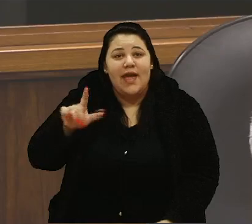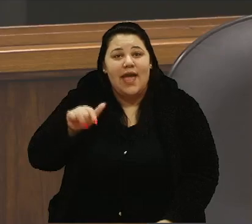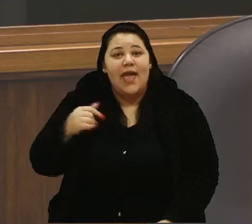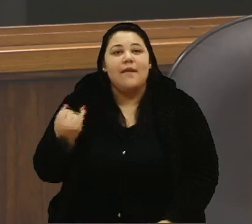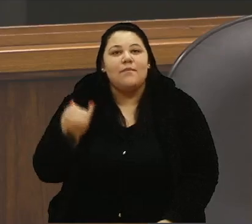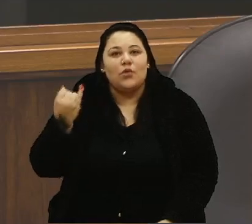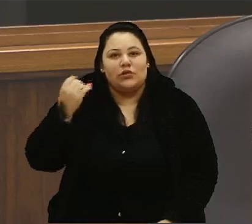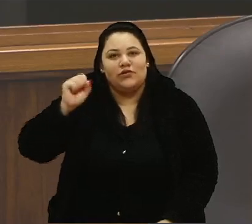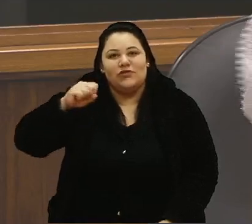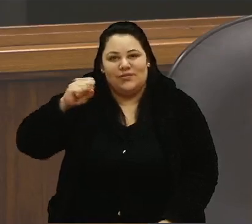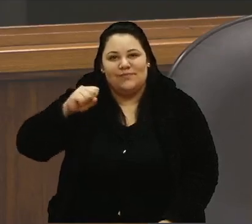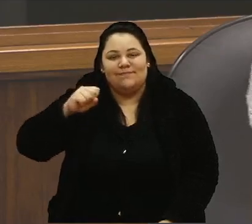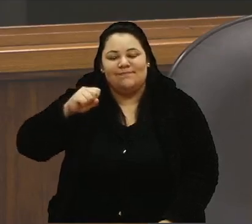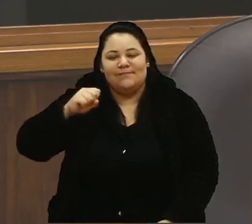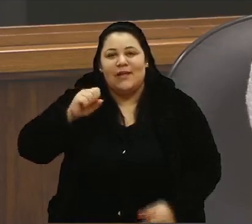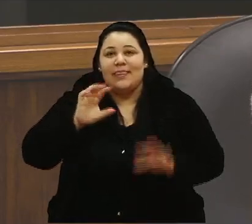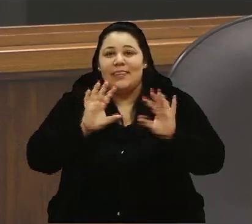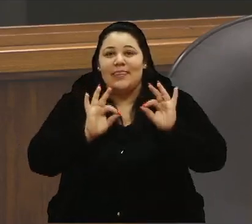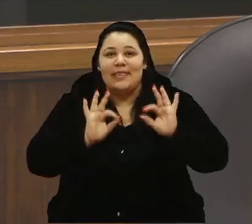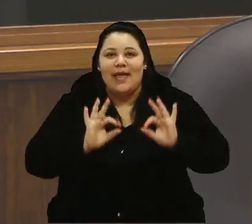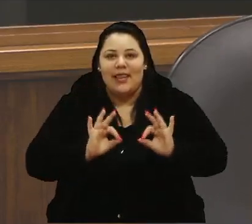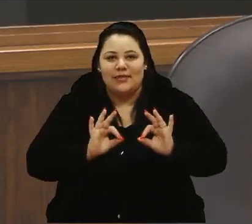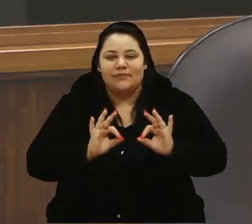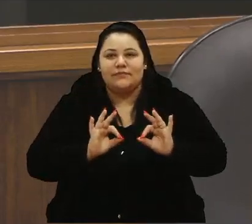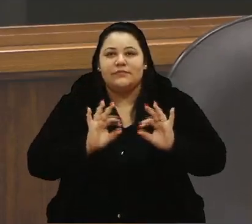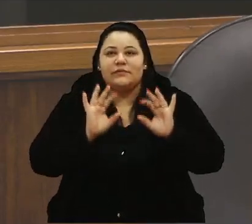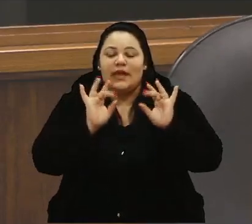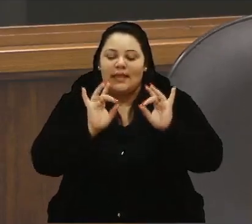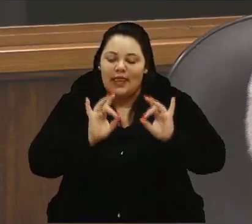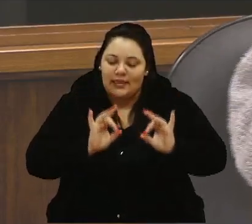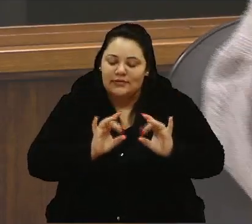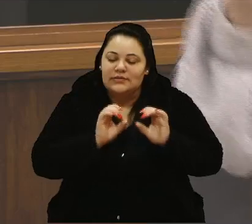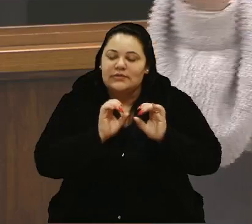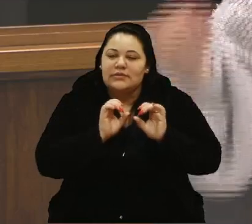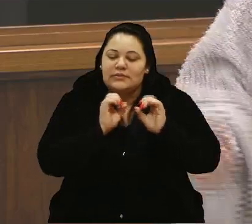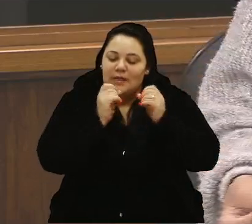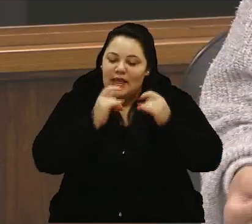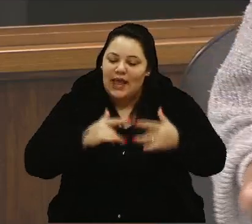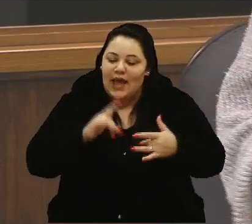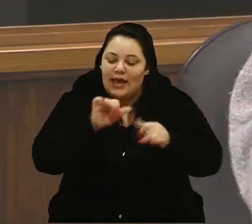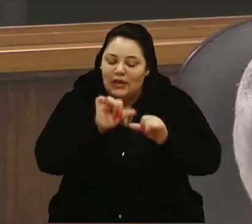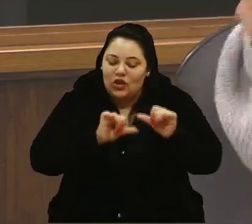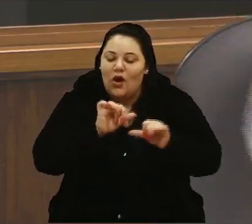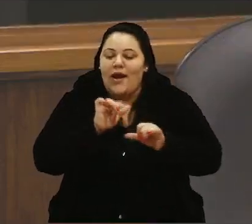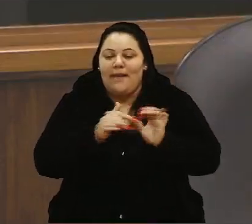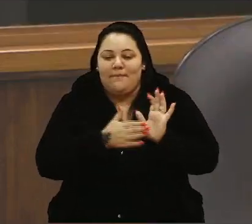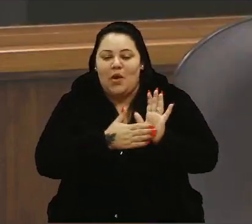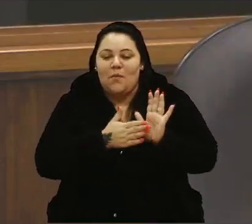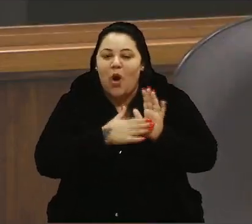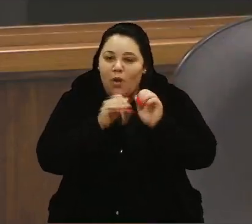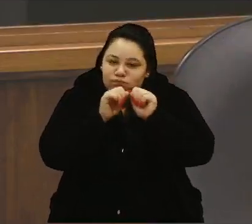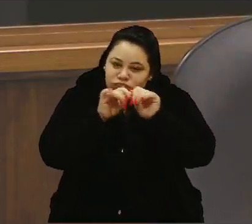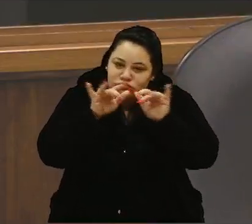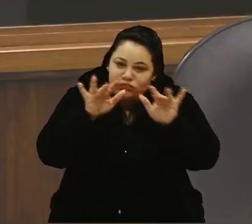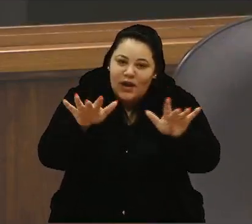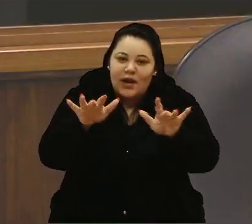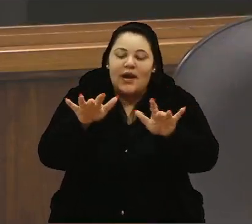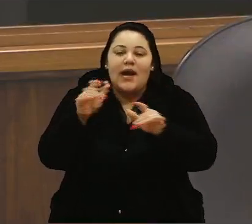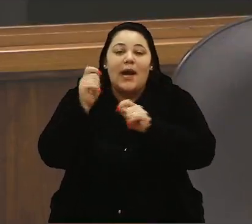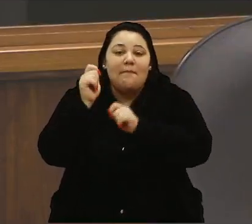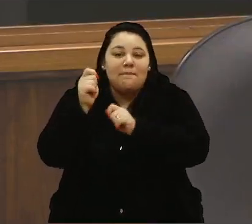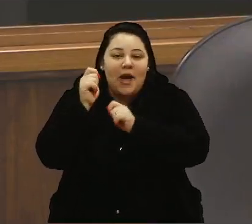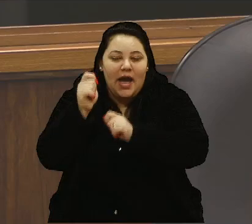gente pontuar que as alterações da 409 são propostas de campanha do atual governo, do